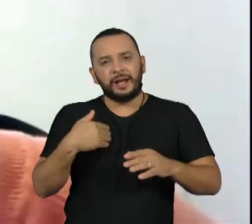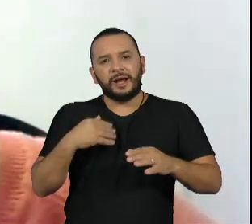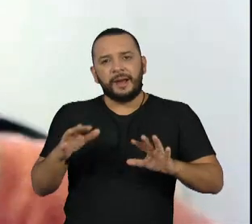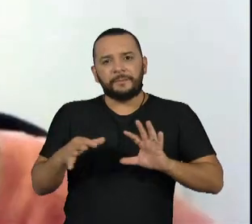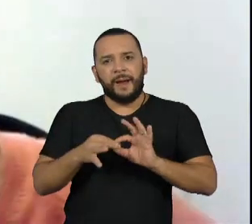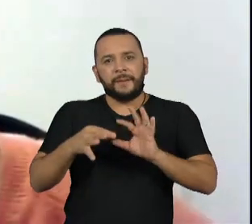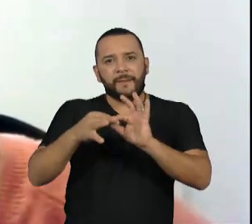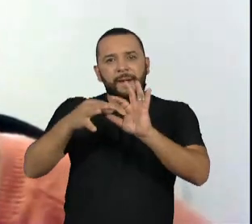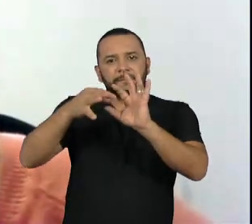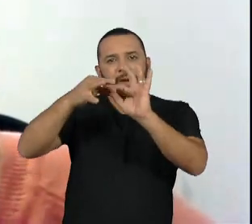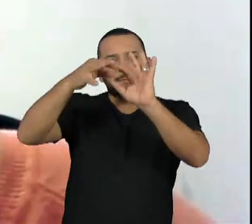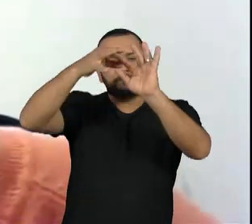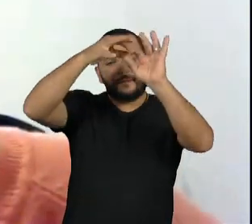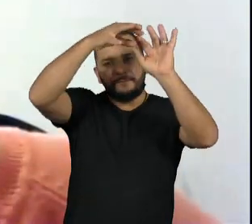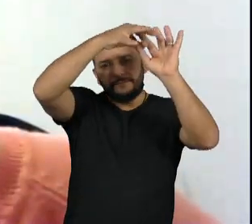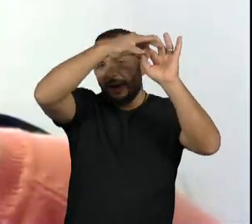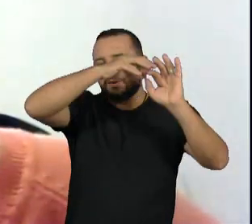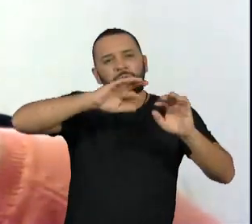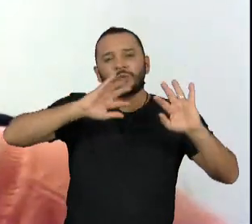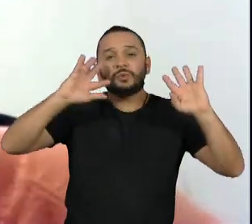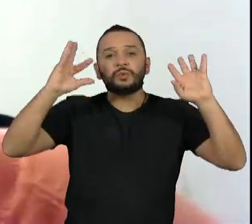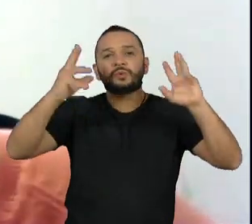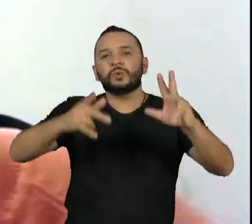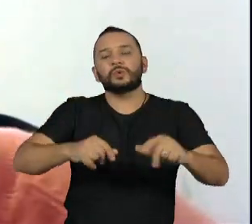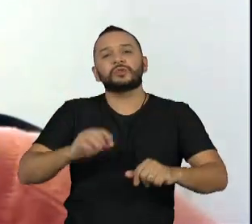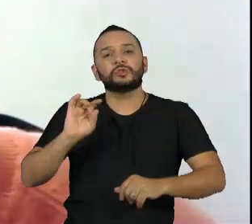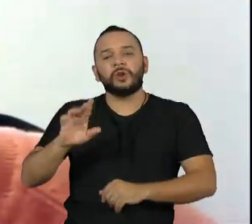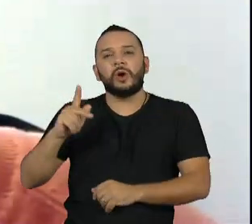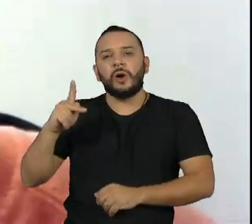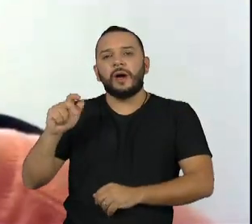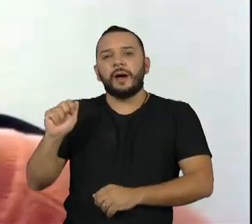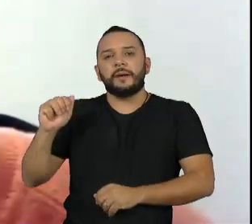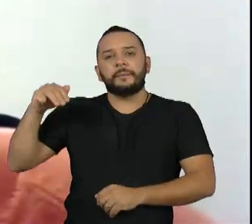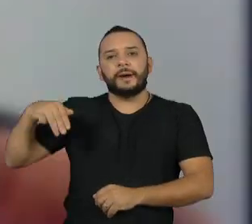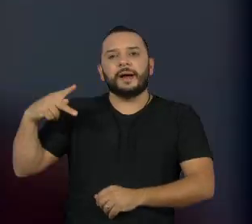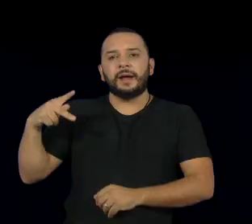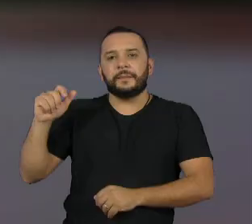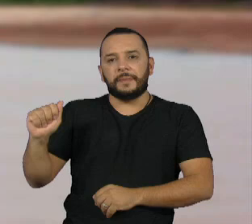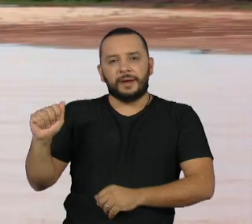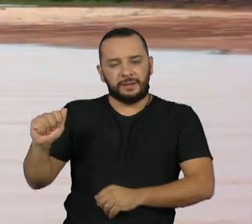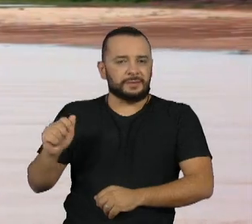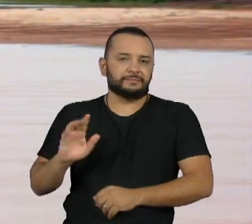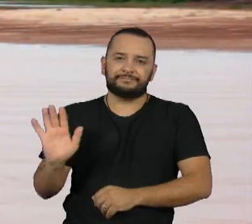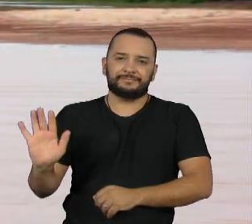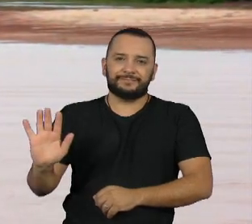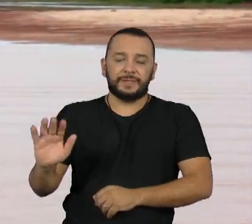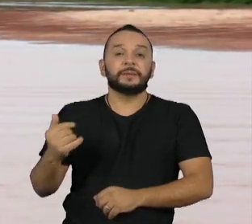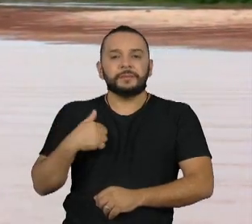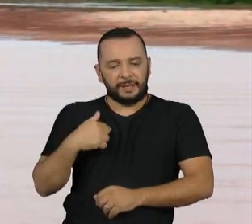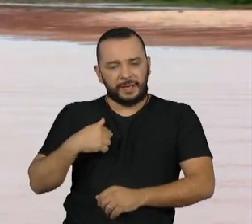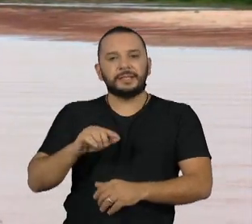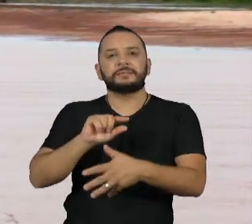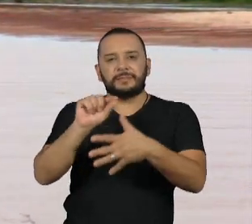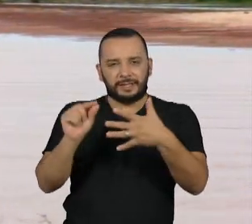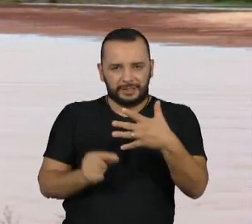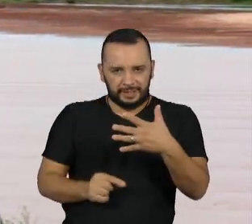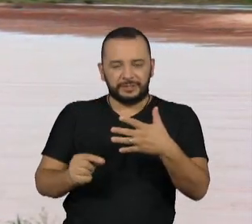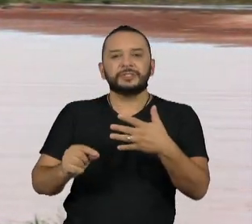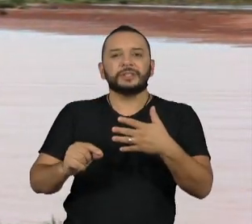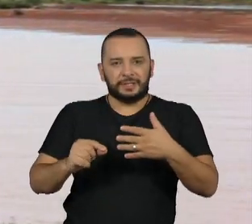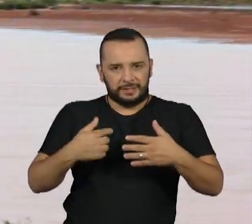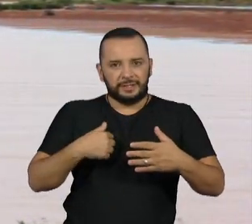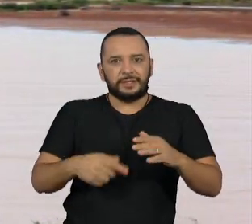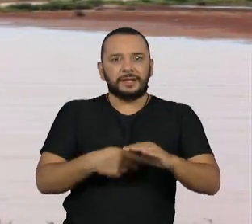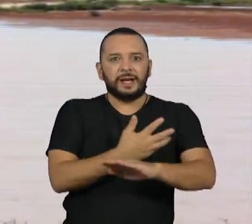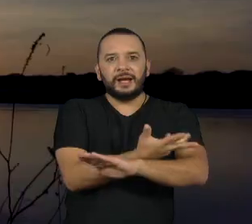faz transição com o Pampa, mas ele faz transição com a Amazônia, com a Caatinga, com a Mata Atlântica. Então, ele tem um papel